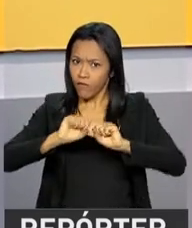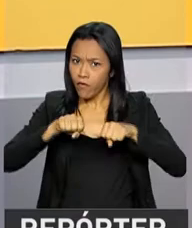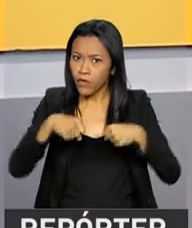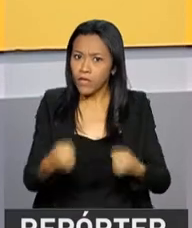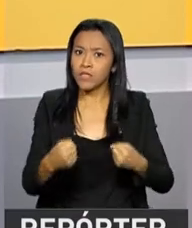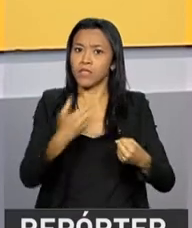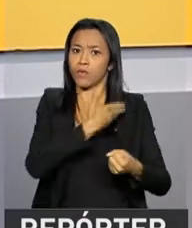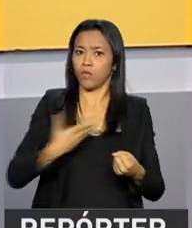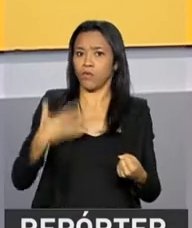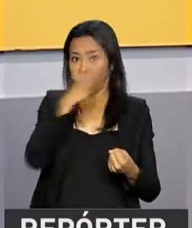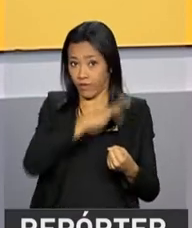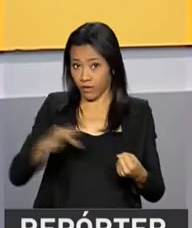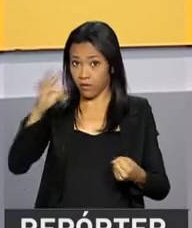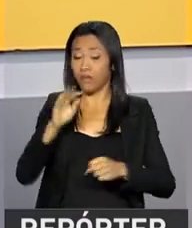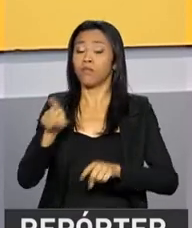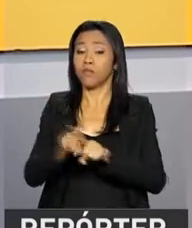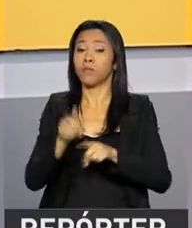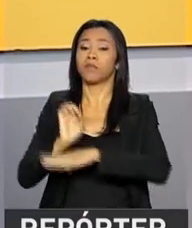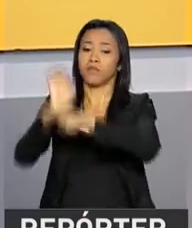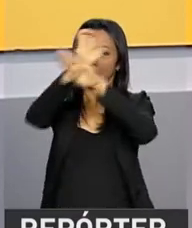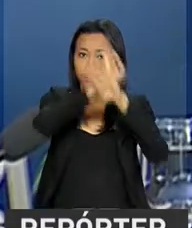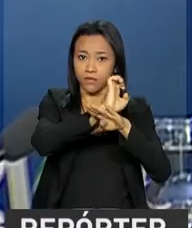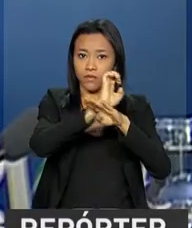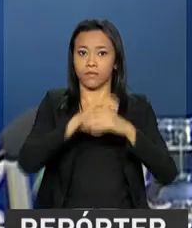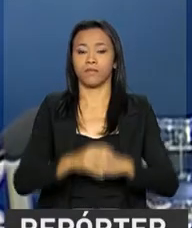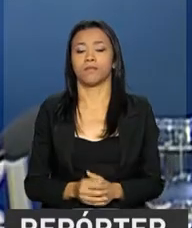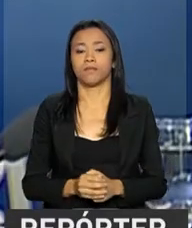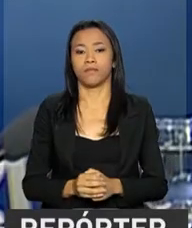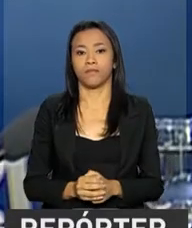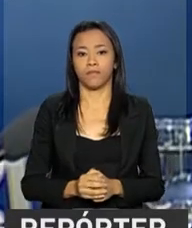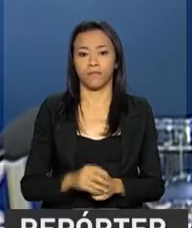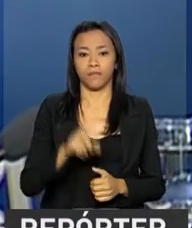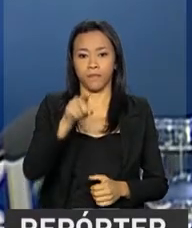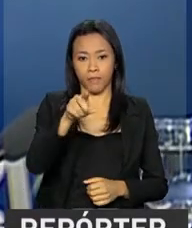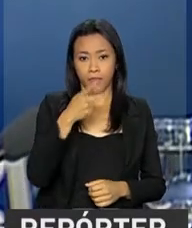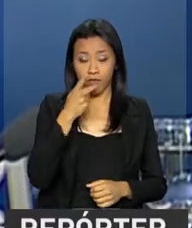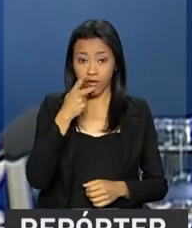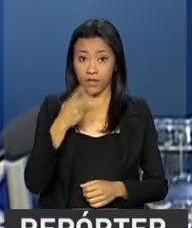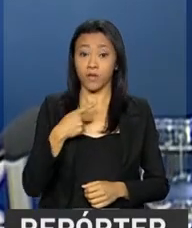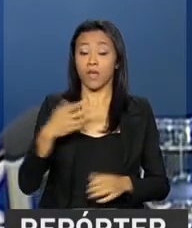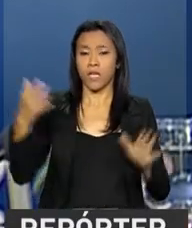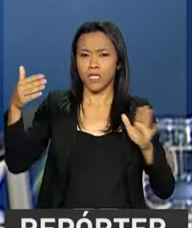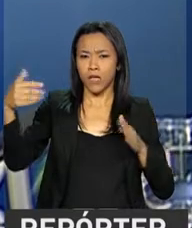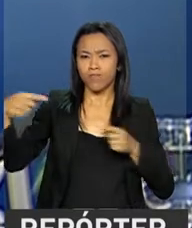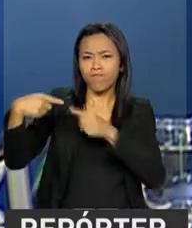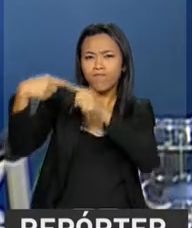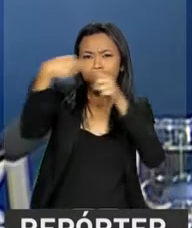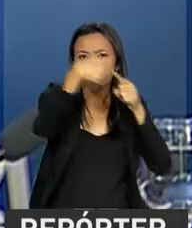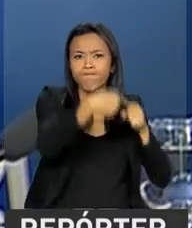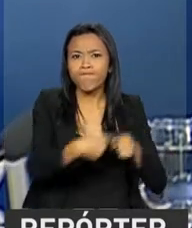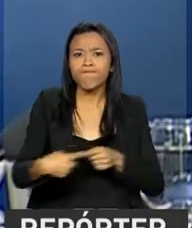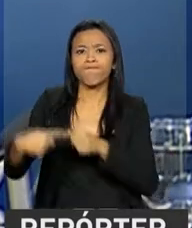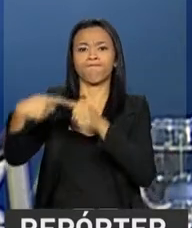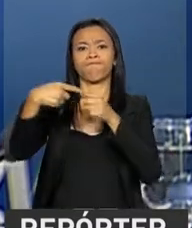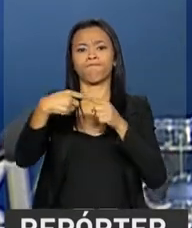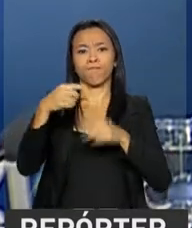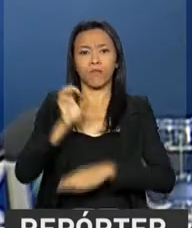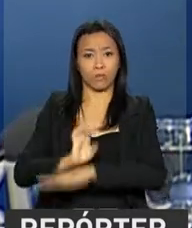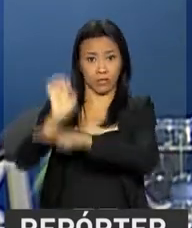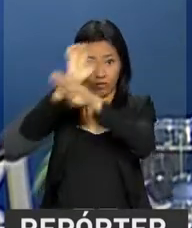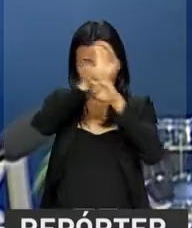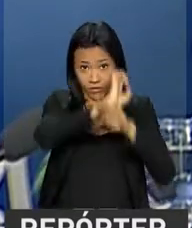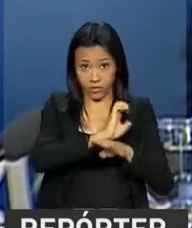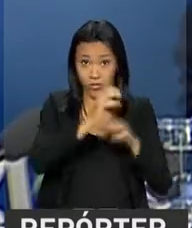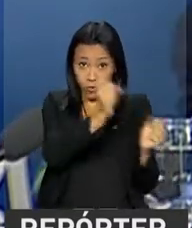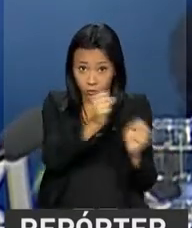a União e os Estados. A harmonia entre os poderes é uma determinação constitucional,